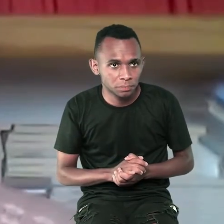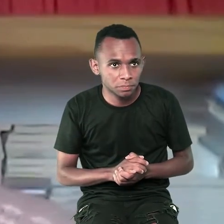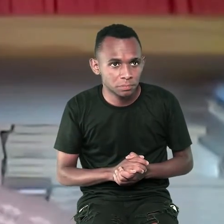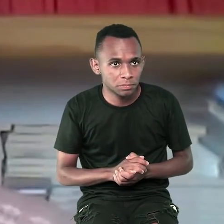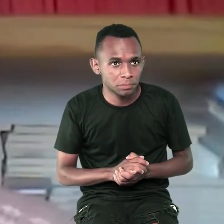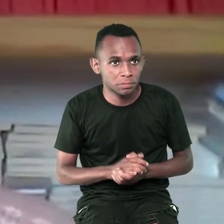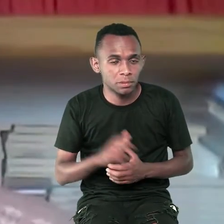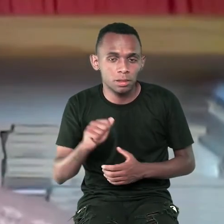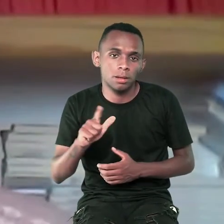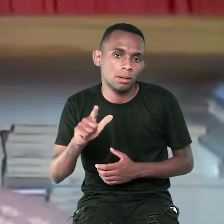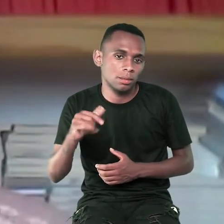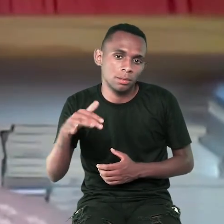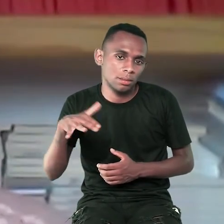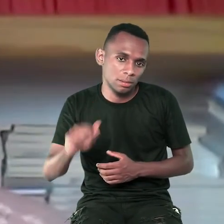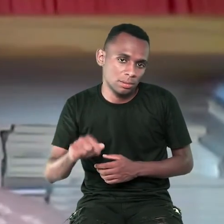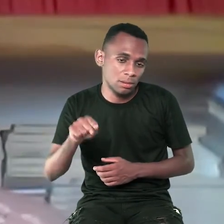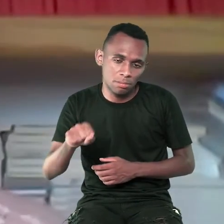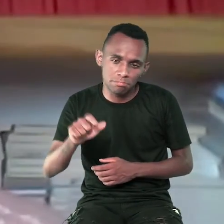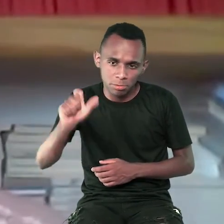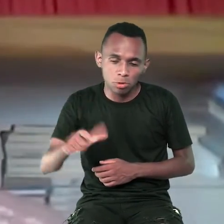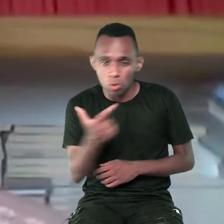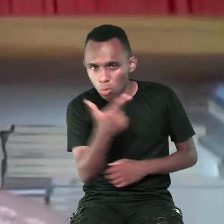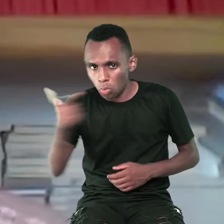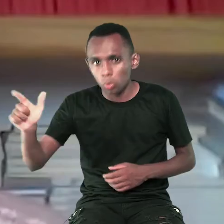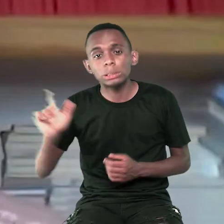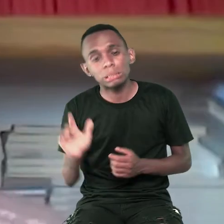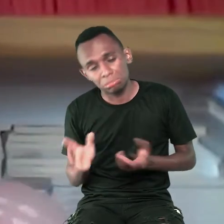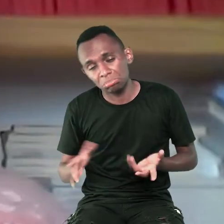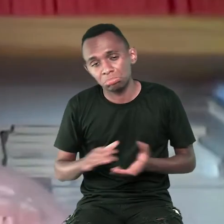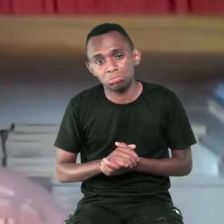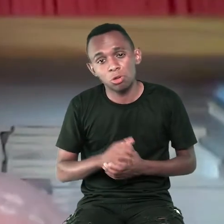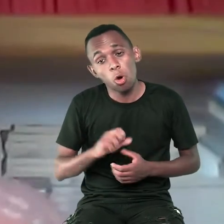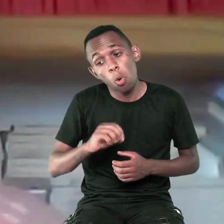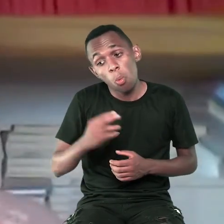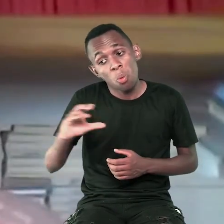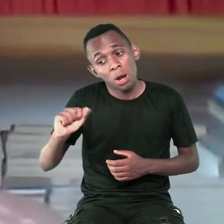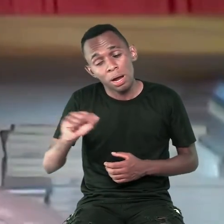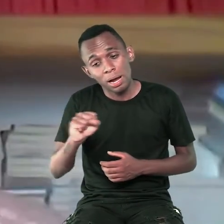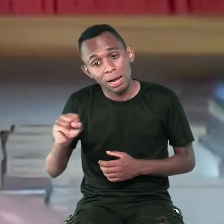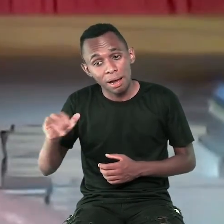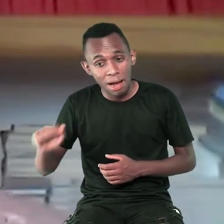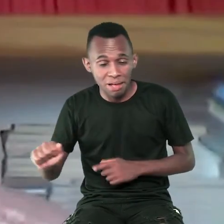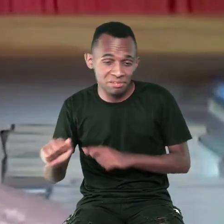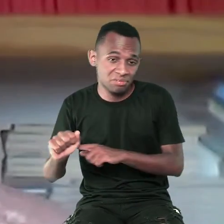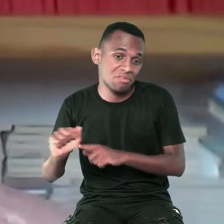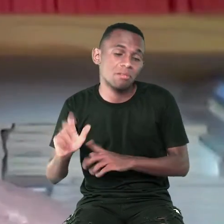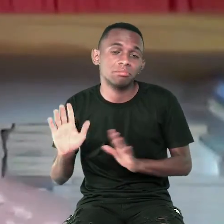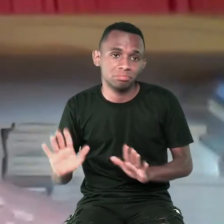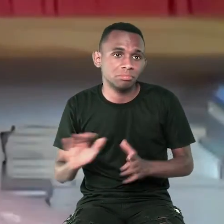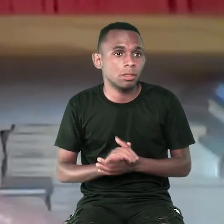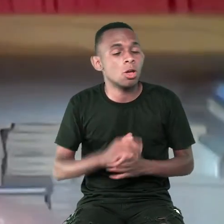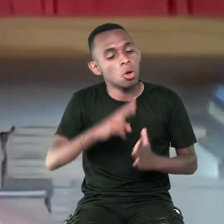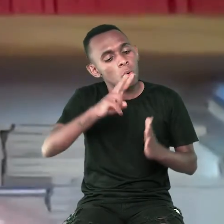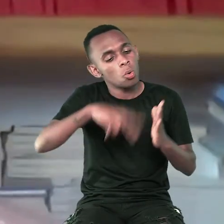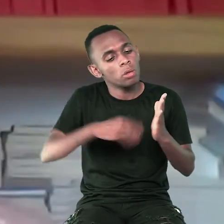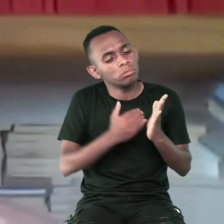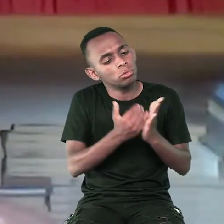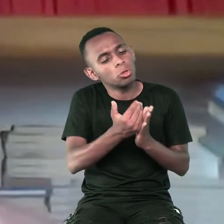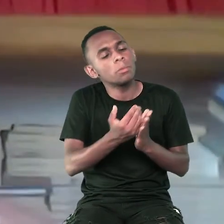da Alice, por exemplo, né, que é um outro, ou da Cássia, que é um outro tom. Então, o livro